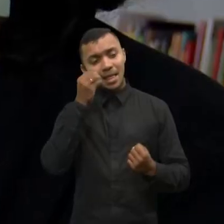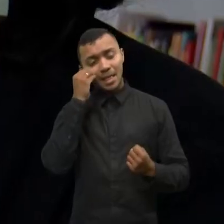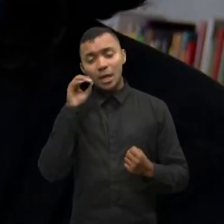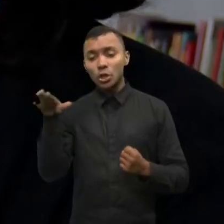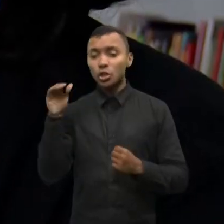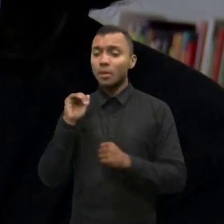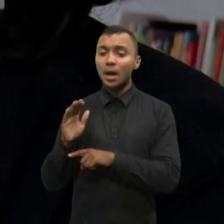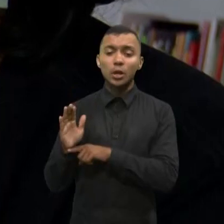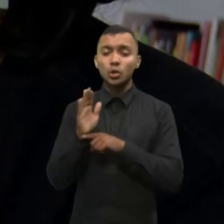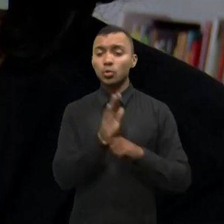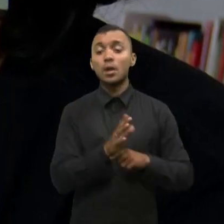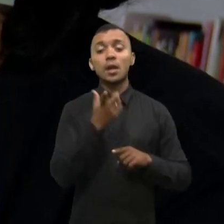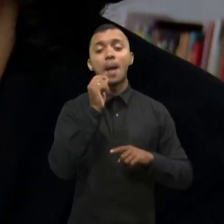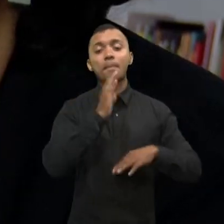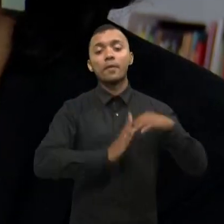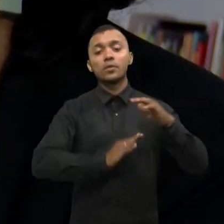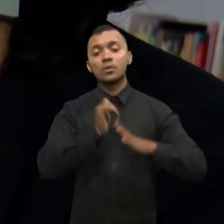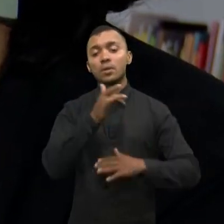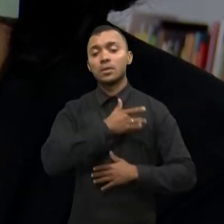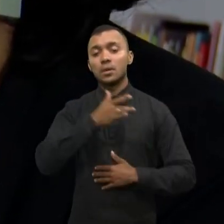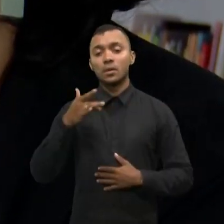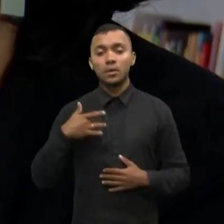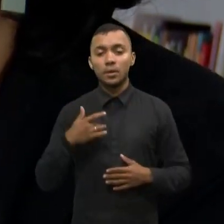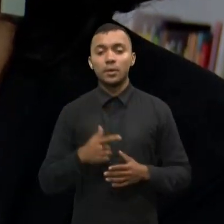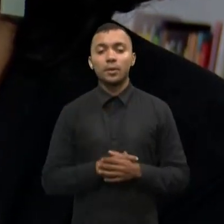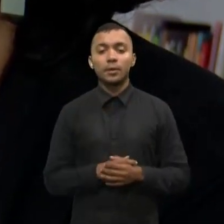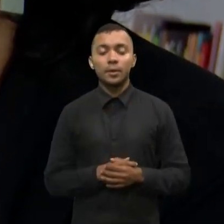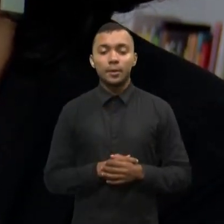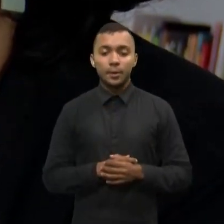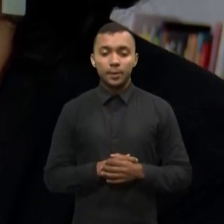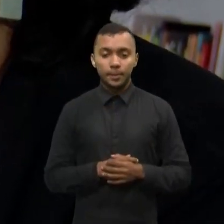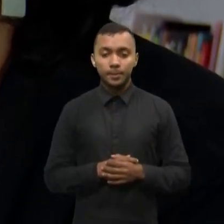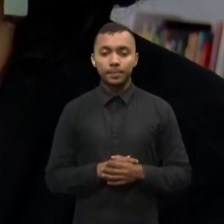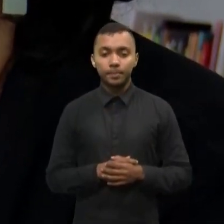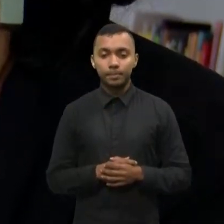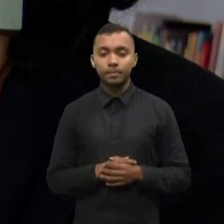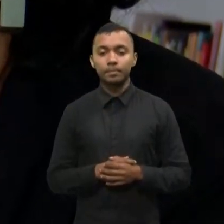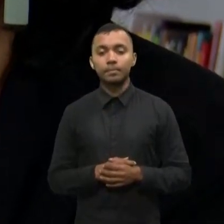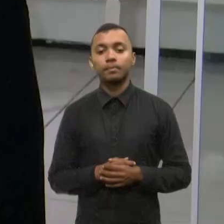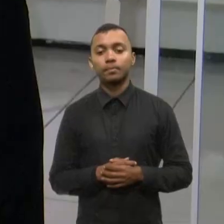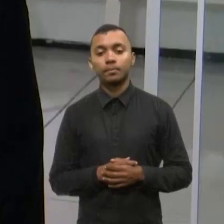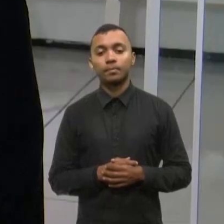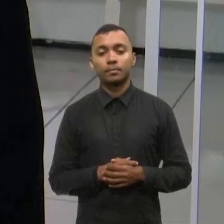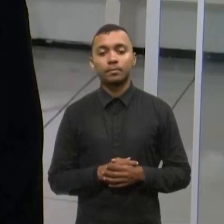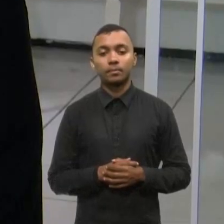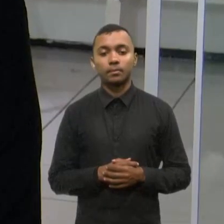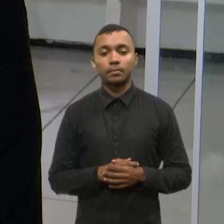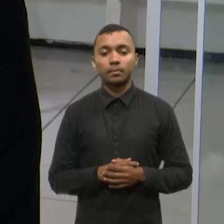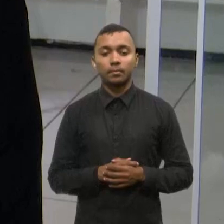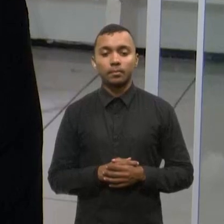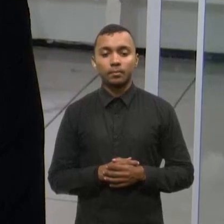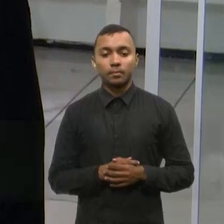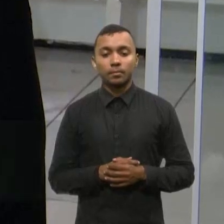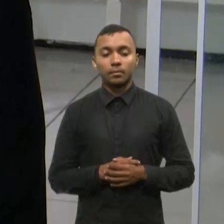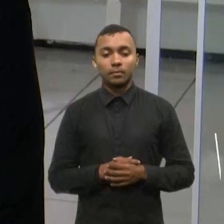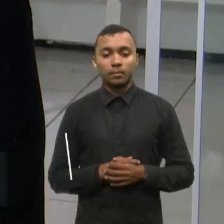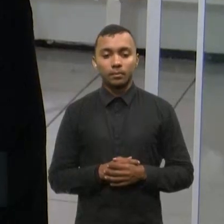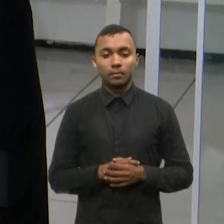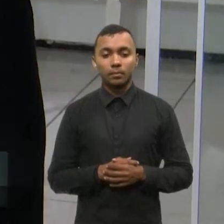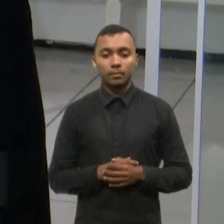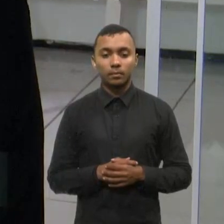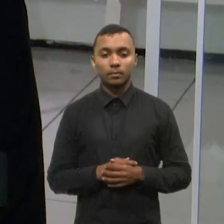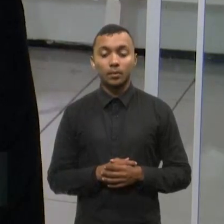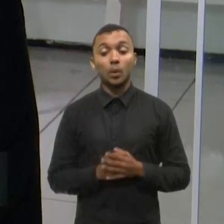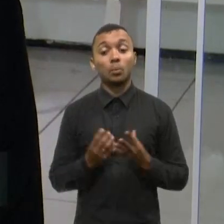de diversos profissionais de saúde, dentro de um critério extremamente rigoroso. Há protocolos muito rigorosos